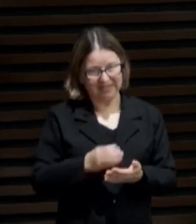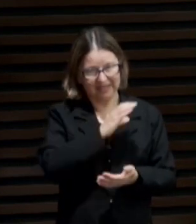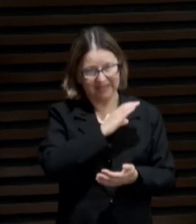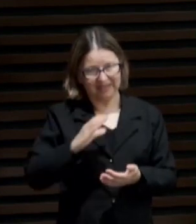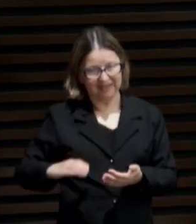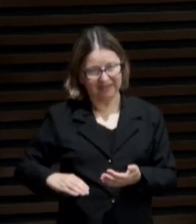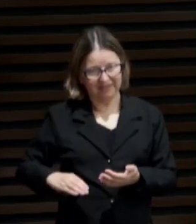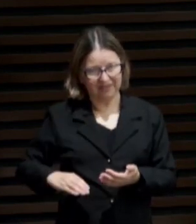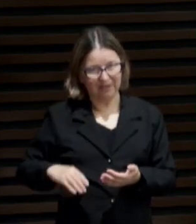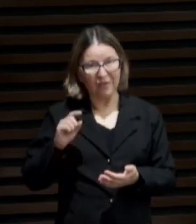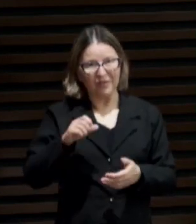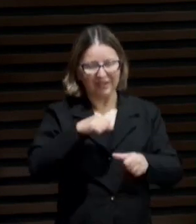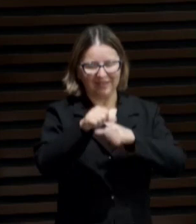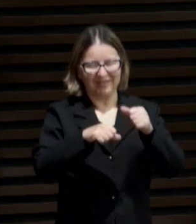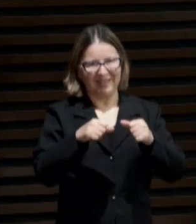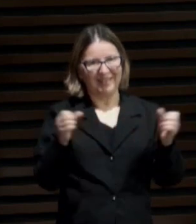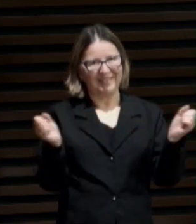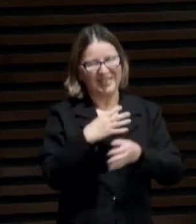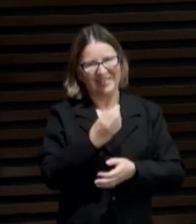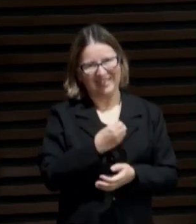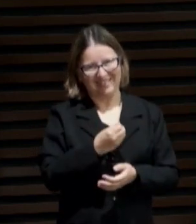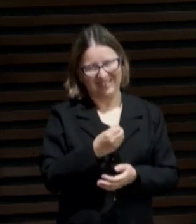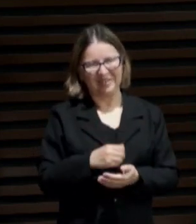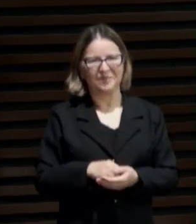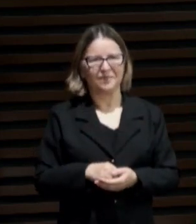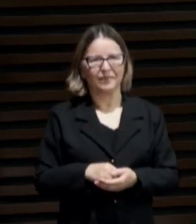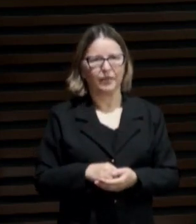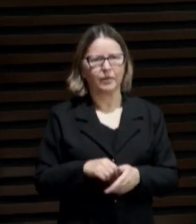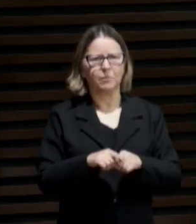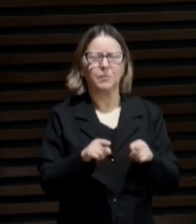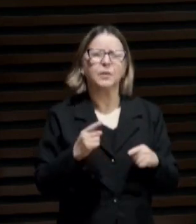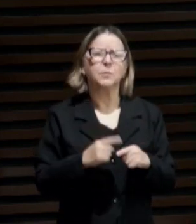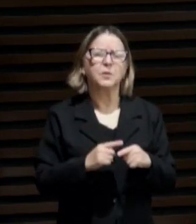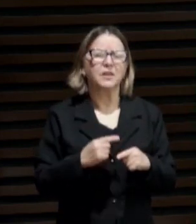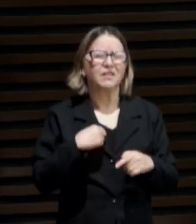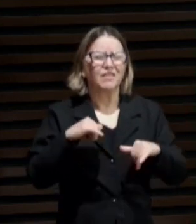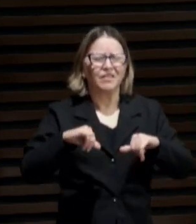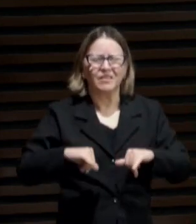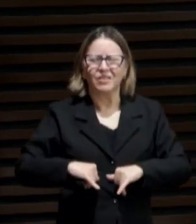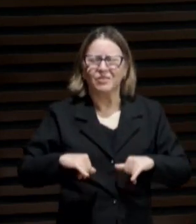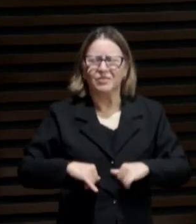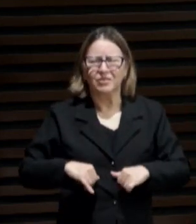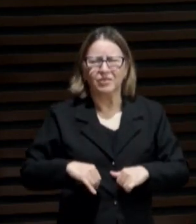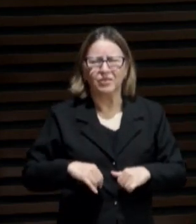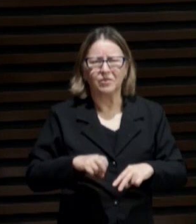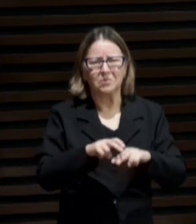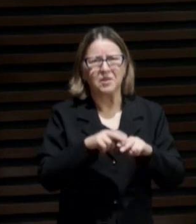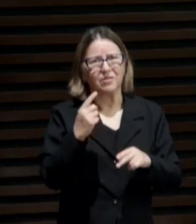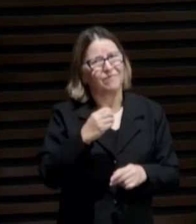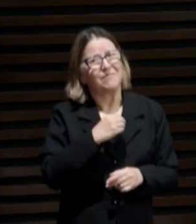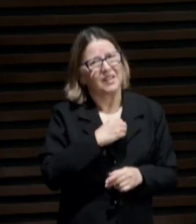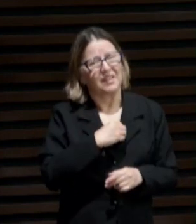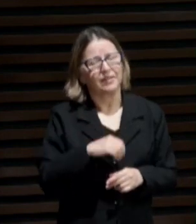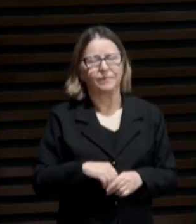foi tornado uma nova criatura em Cristo Jesus. Mas por que eu sofro tanto com esse pecado, então?